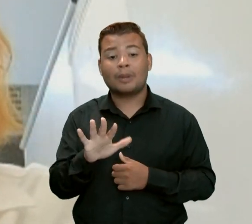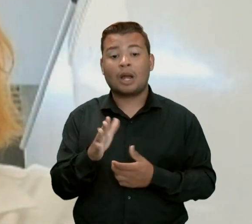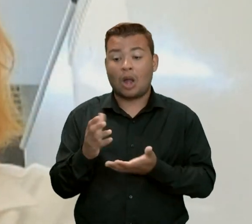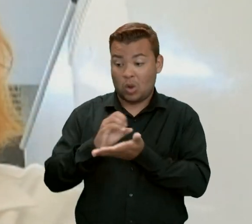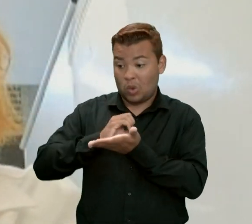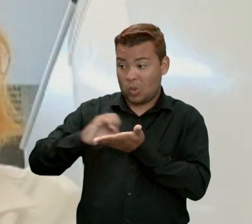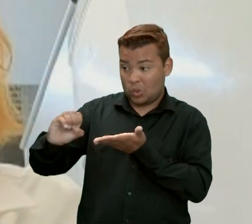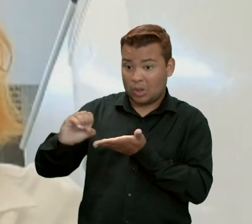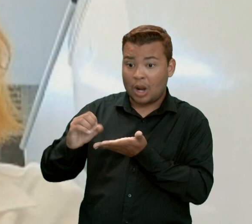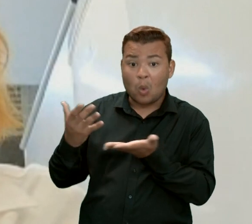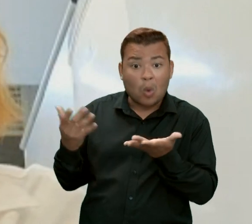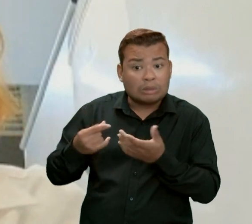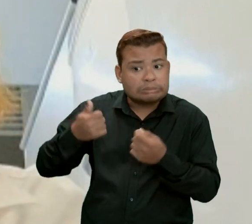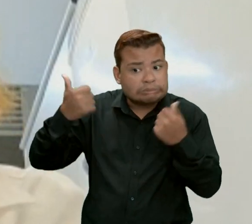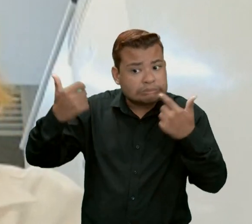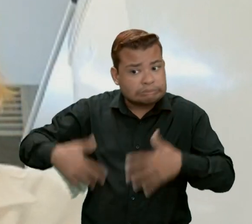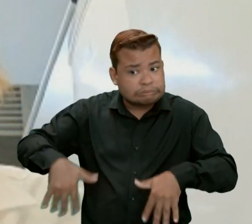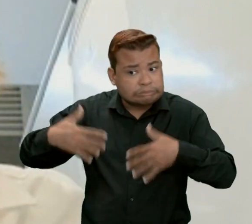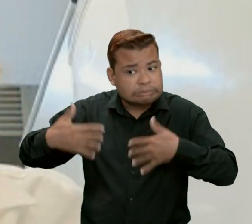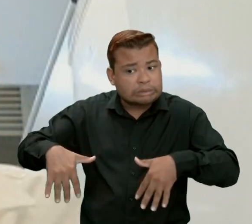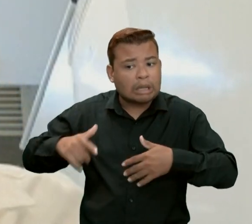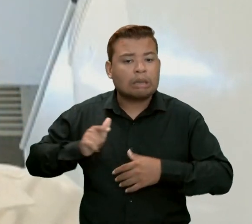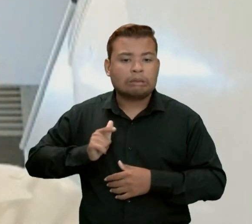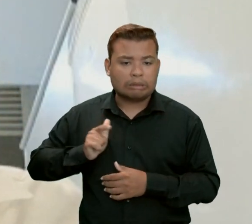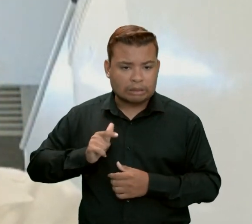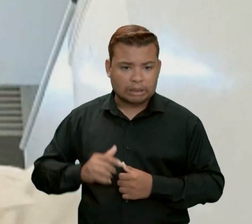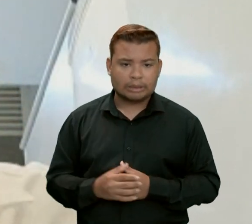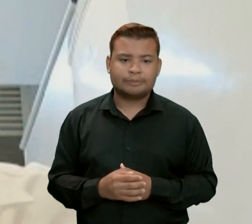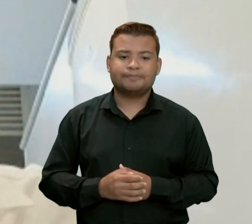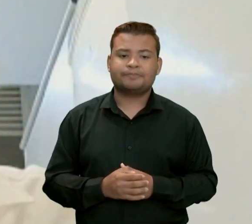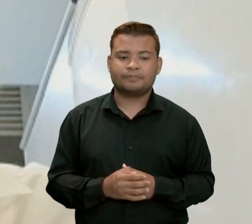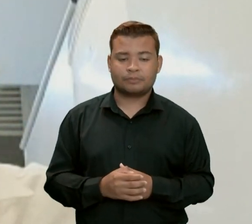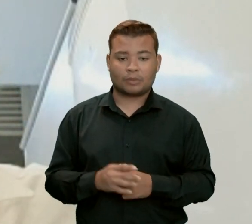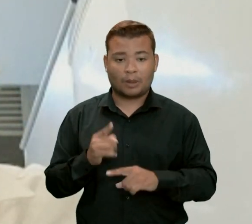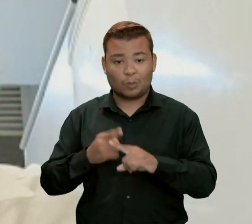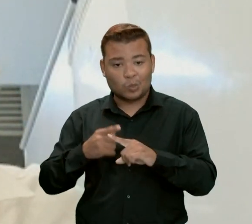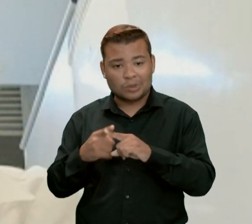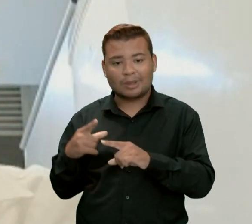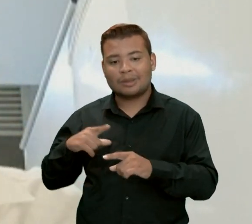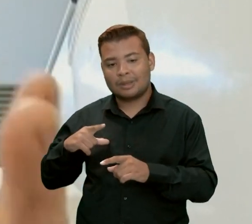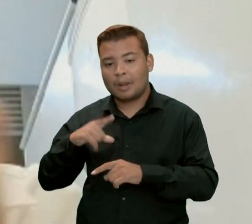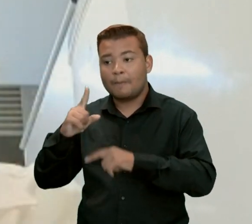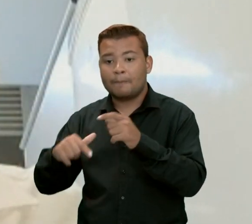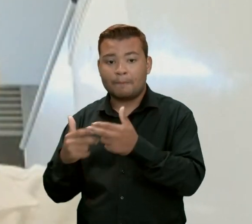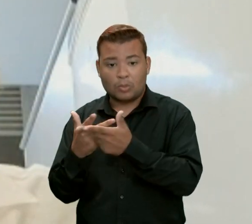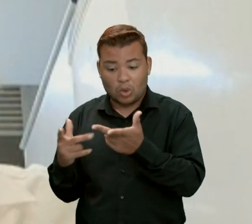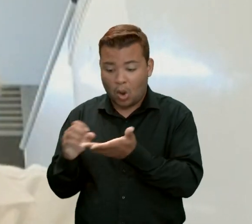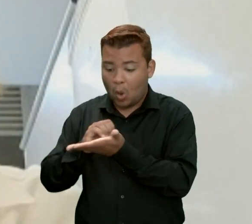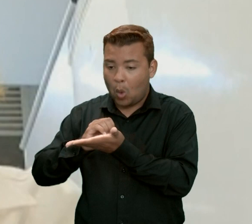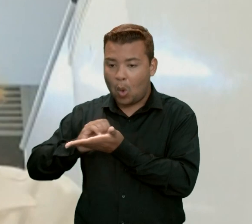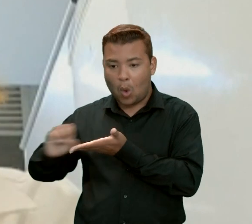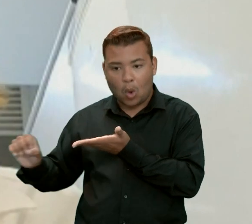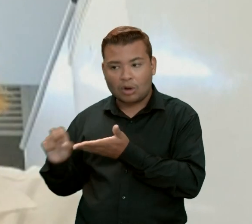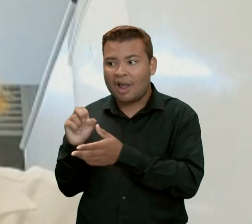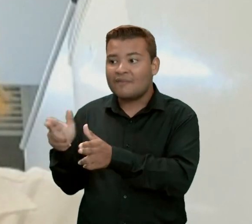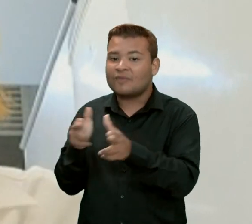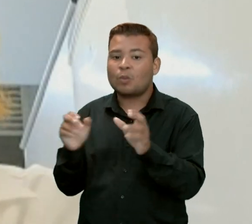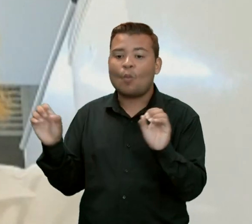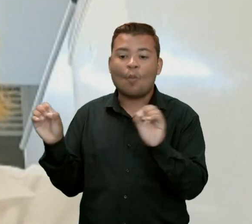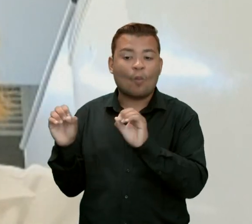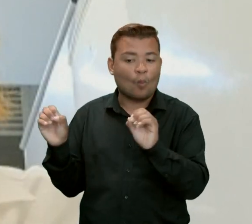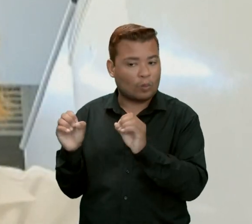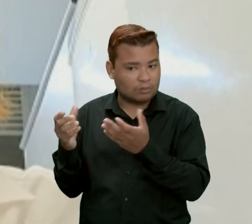está muito elevado em relação aos produtos orgânicos que usam, que não usam agrotóxicos, na verdade,